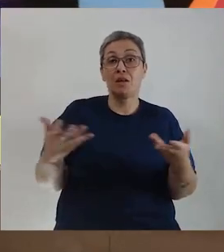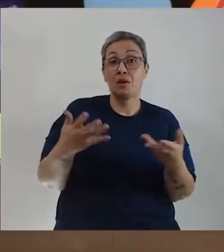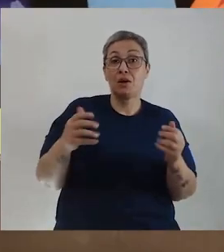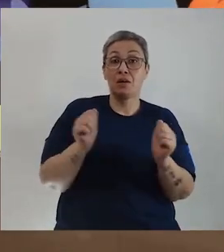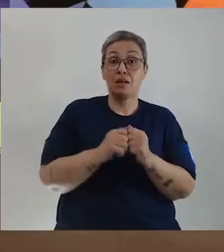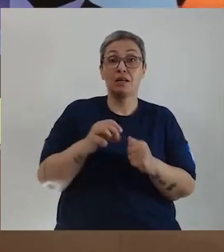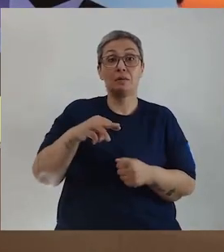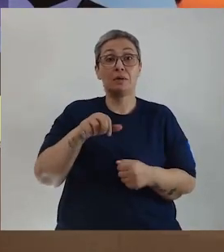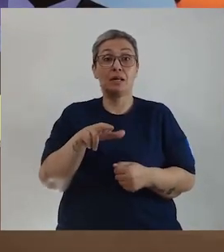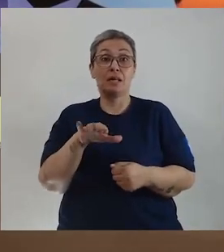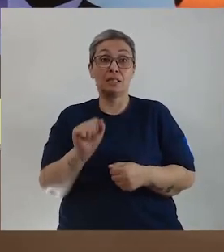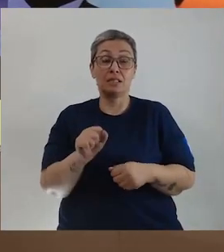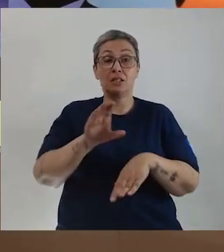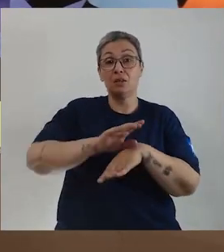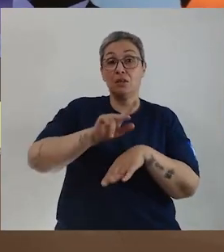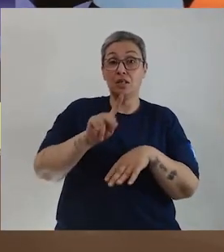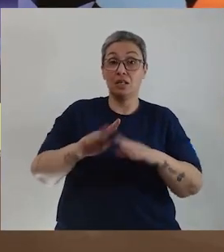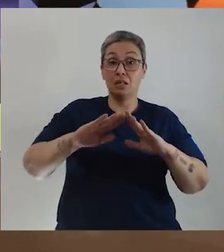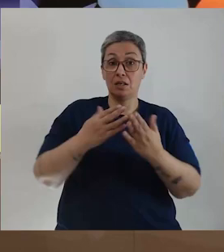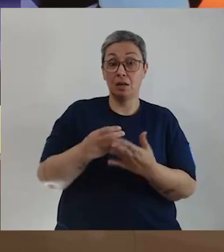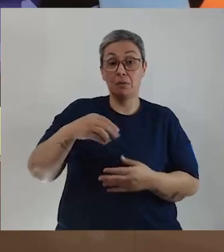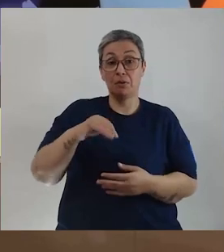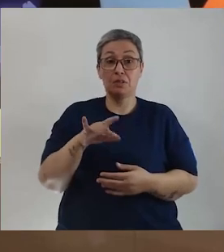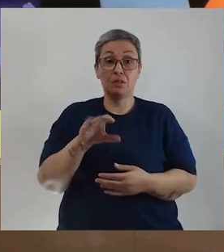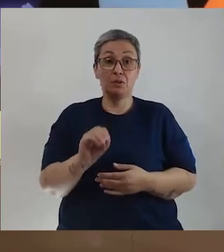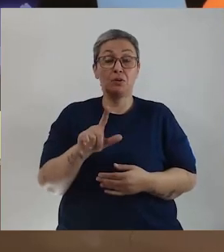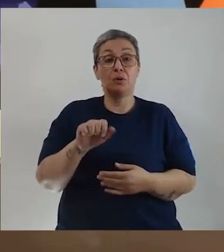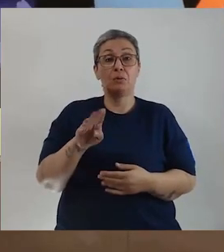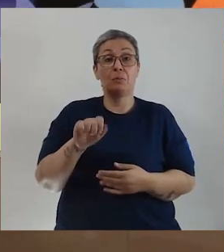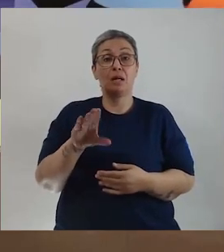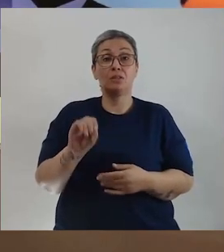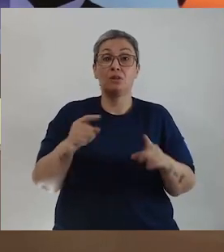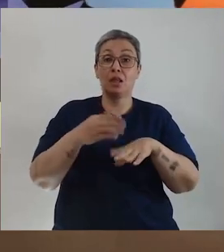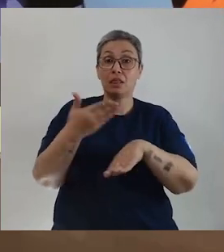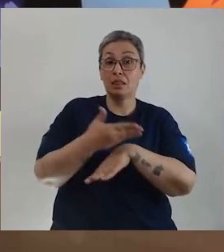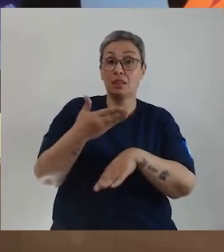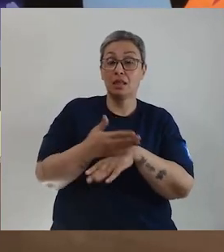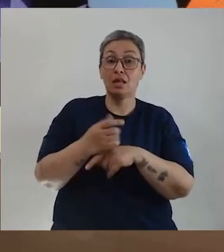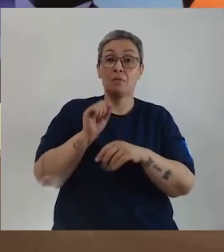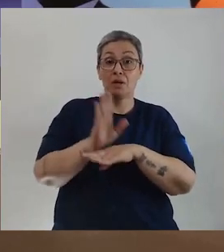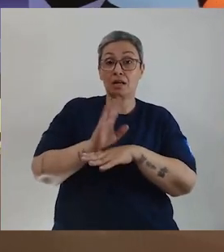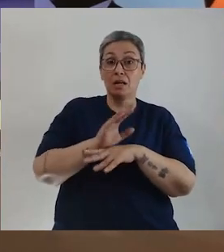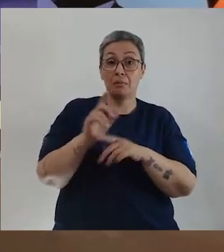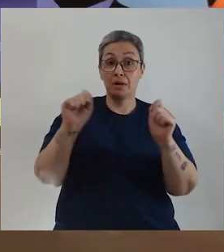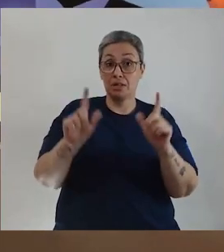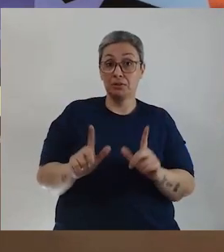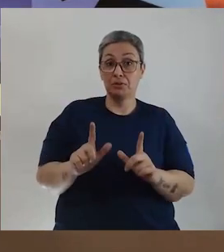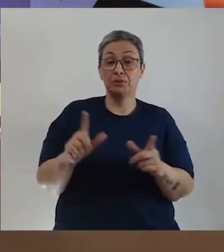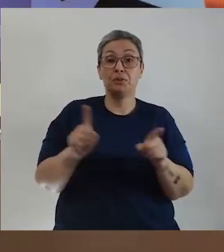Hoje nós estamos aqui com a Márcia, coordenadora da EPG Monteiro Lobato. Ela está participando da sessão azul